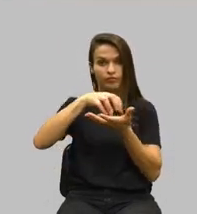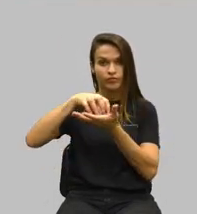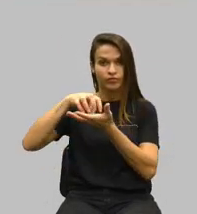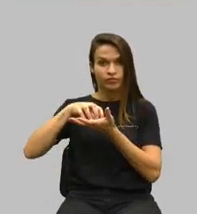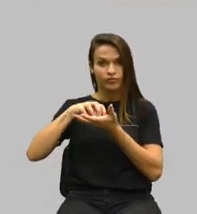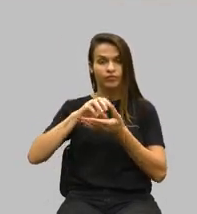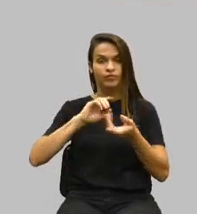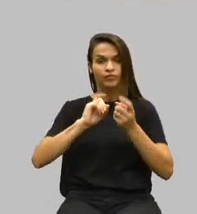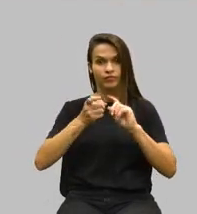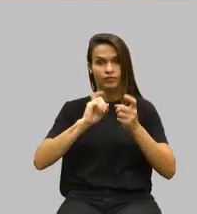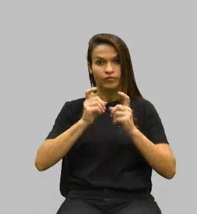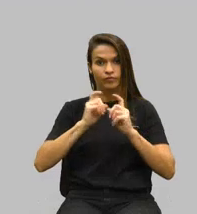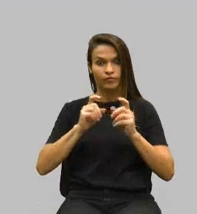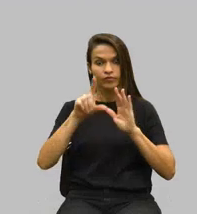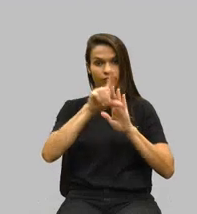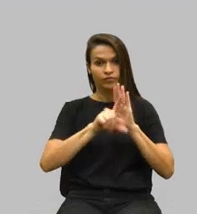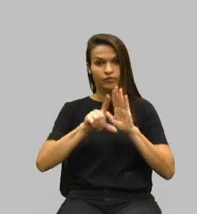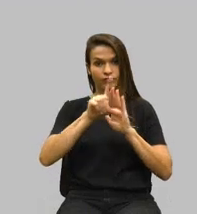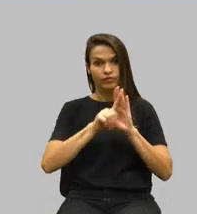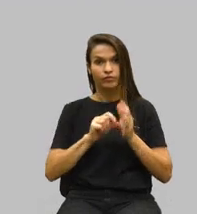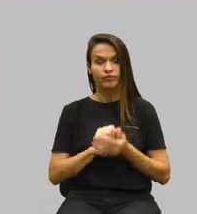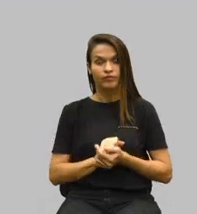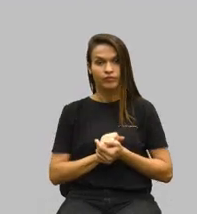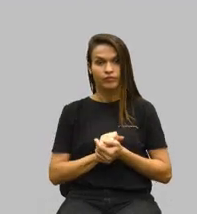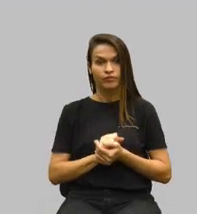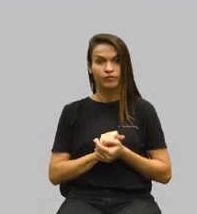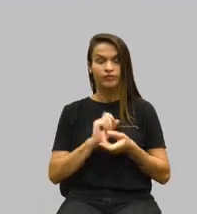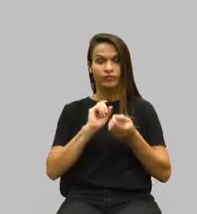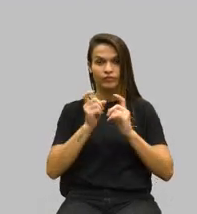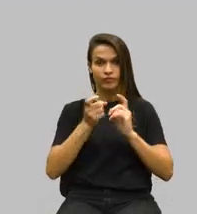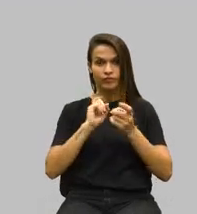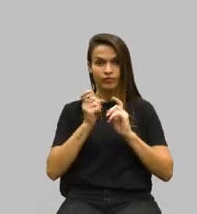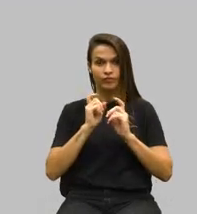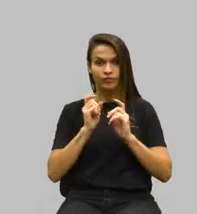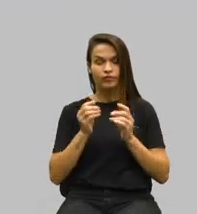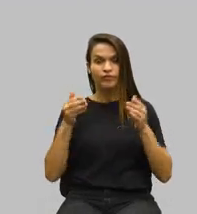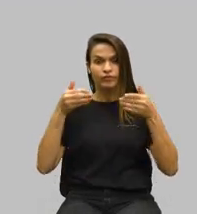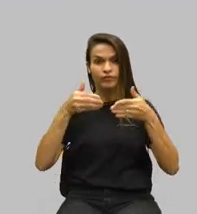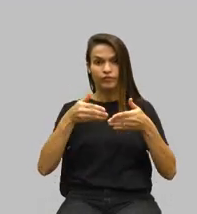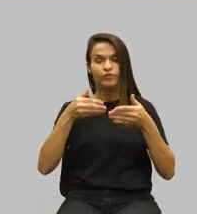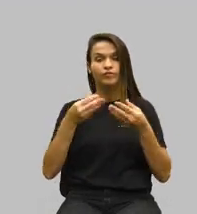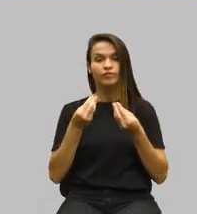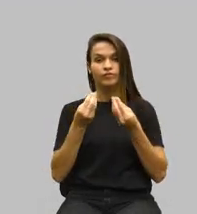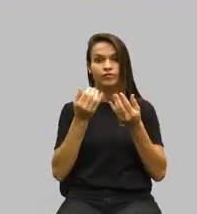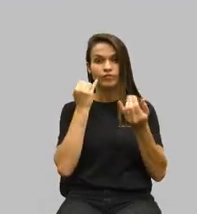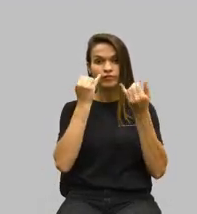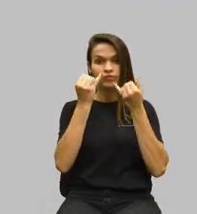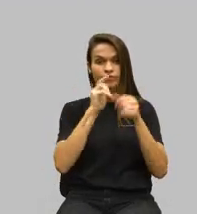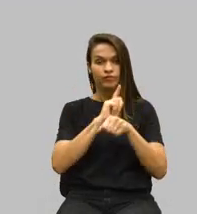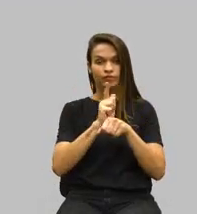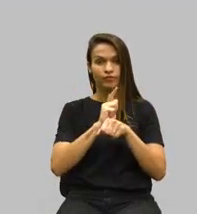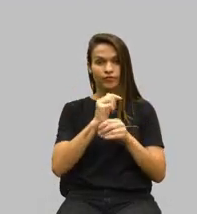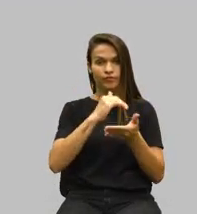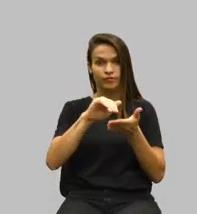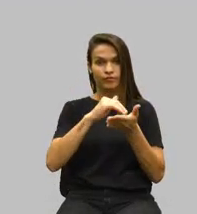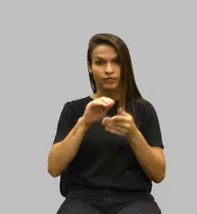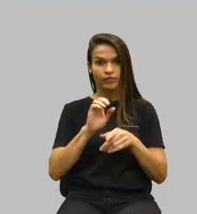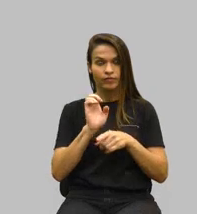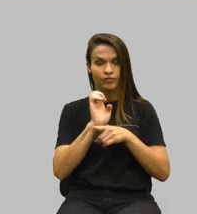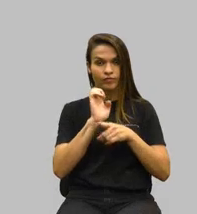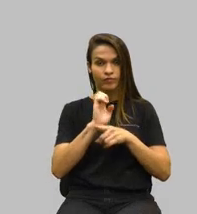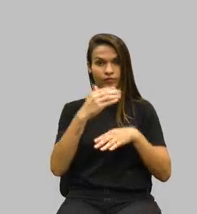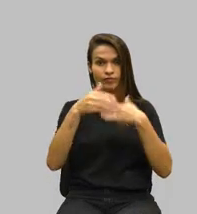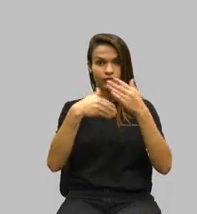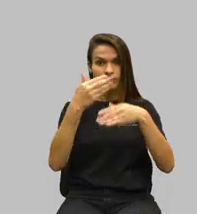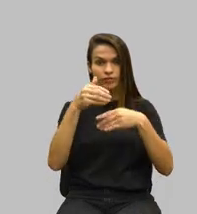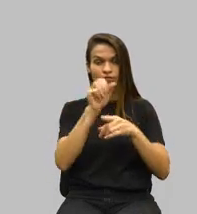sessão Legislativa essa reunião se destina a prestar informações sobre a gestão da Secretaria de Estado de Desenvolvimento